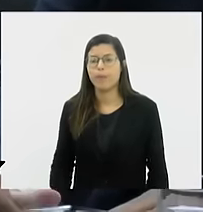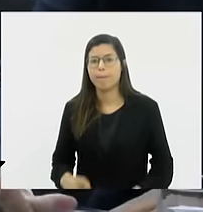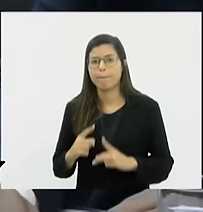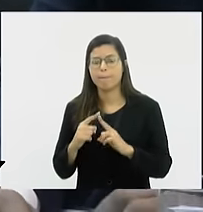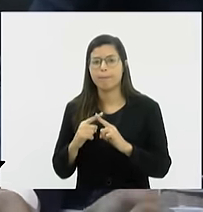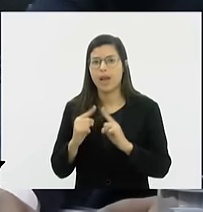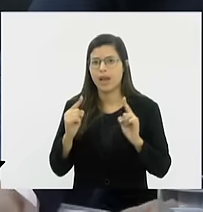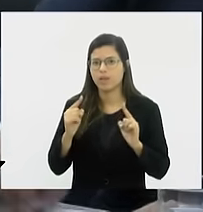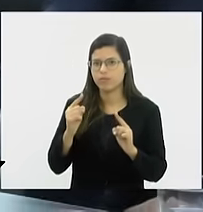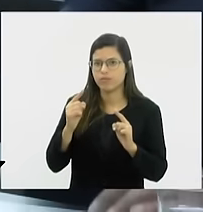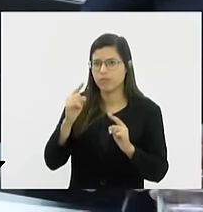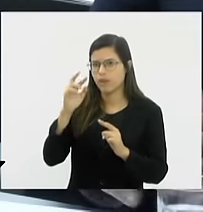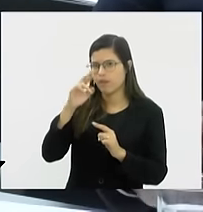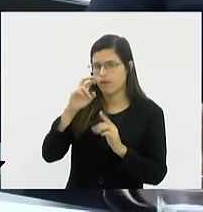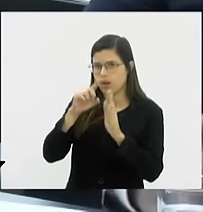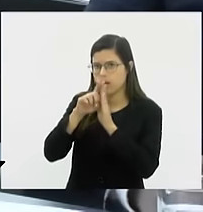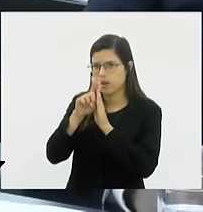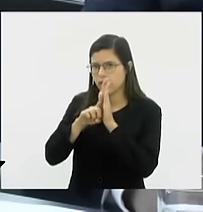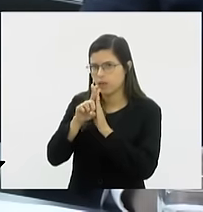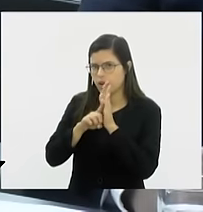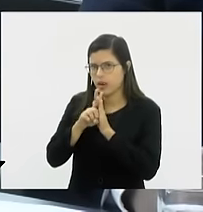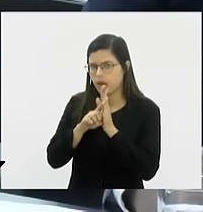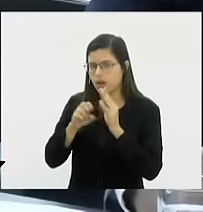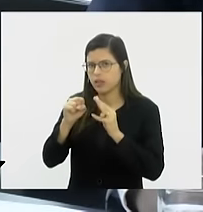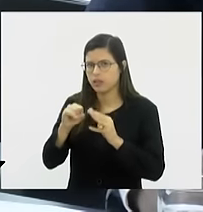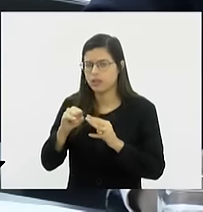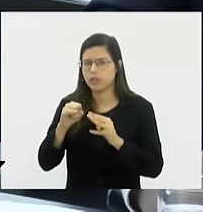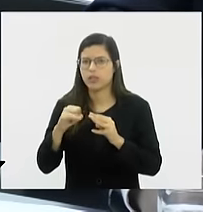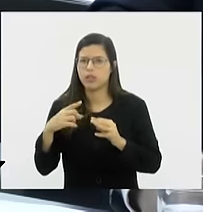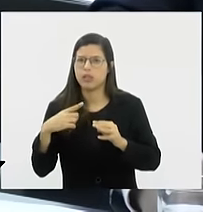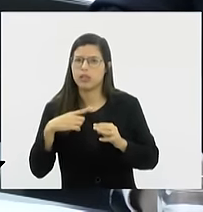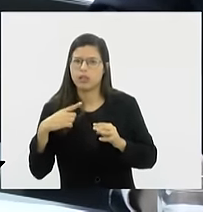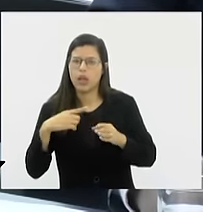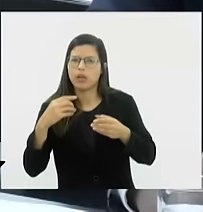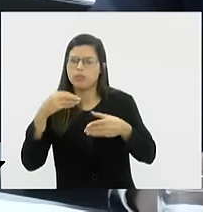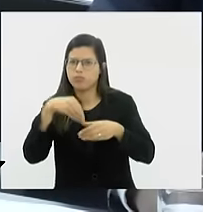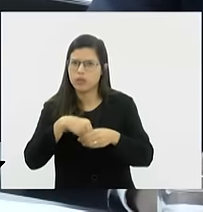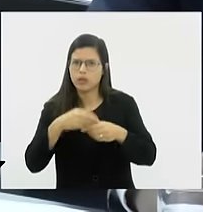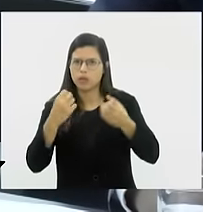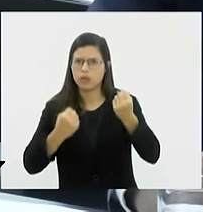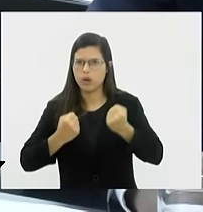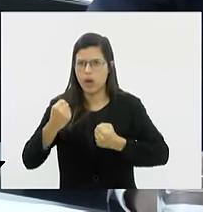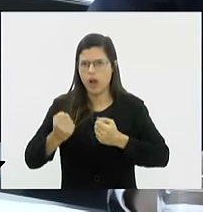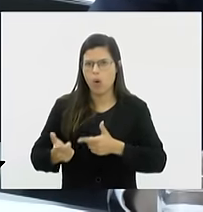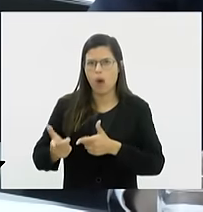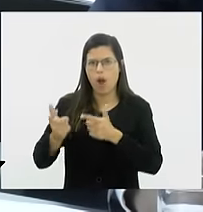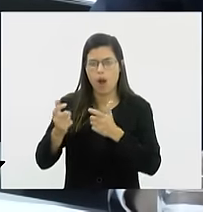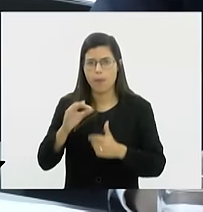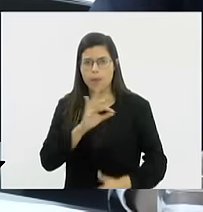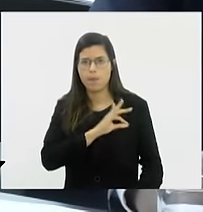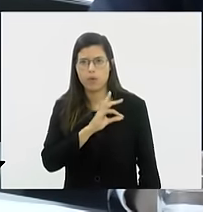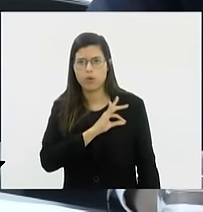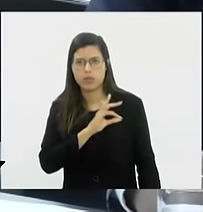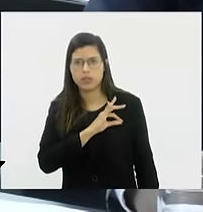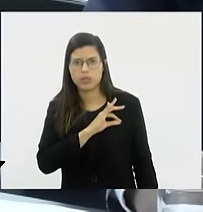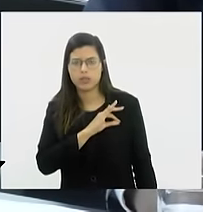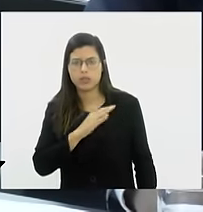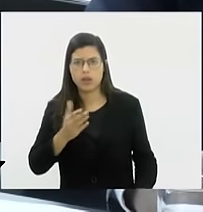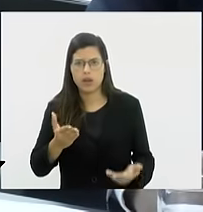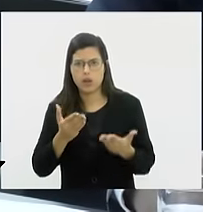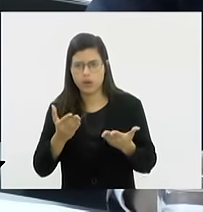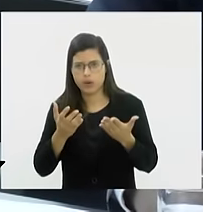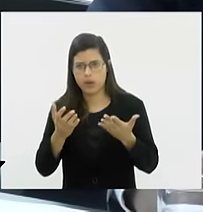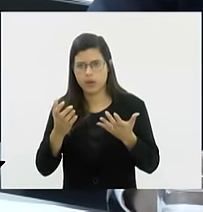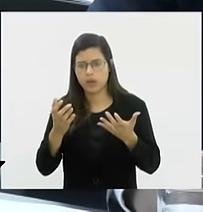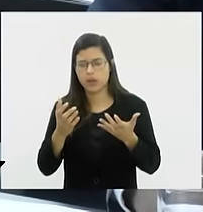para verificar no interior do veículo se há armamento, se há drogas, realmente o policial está ali para dar legitimidade a